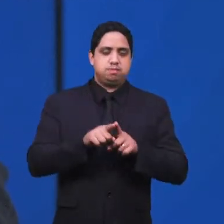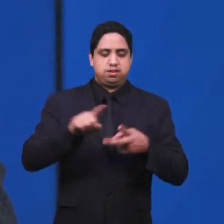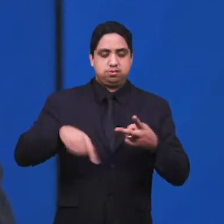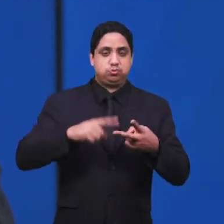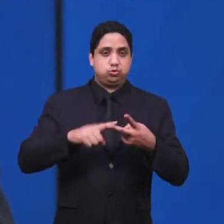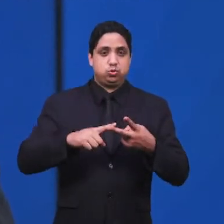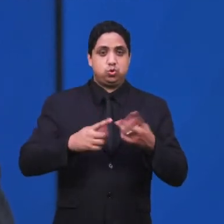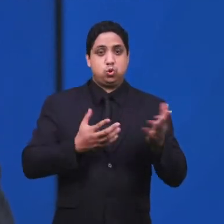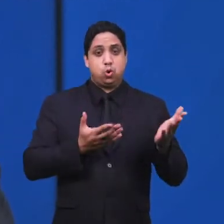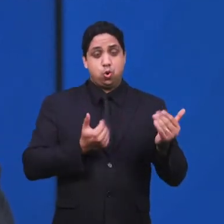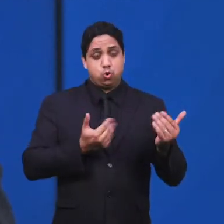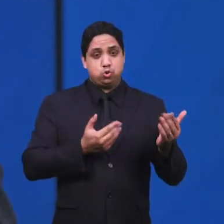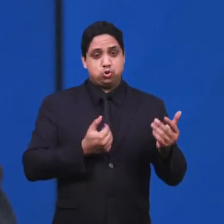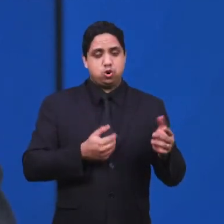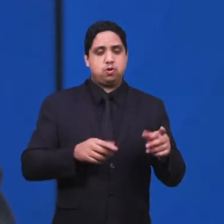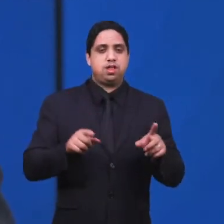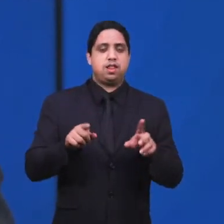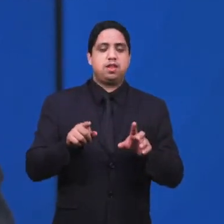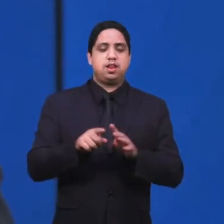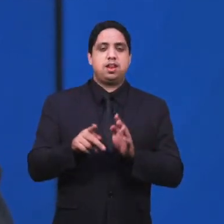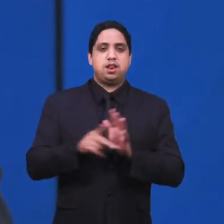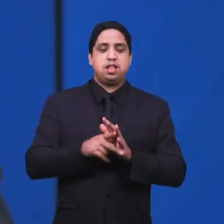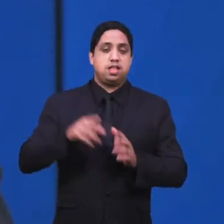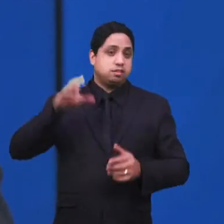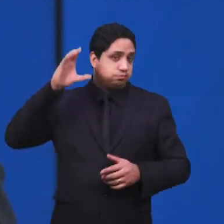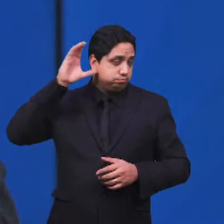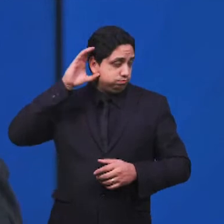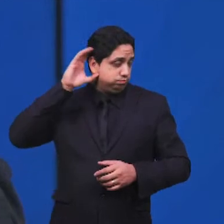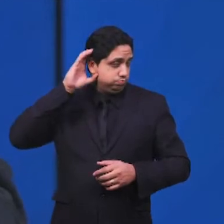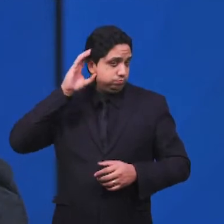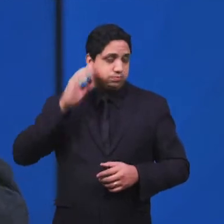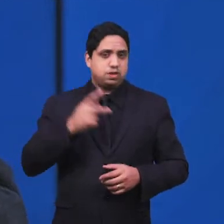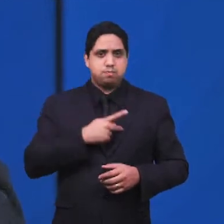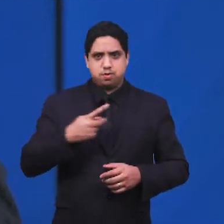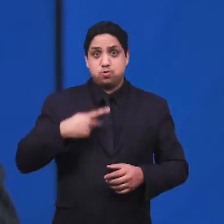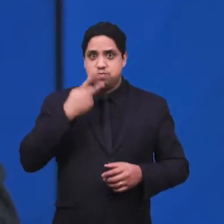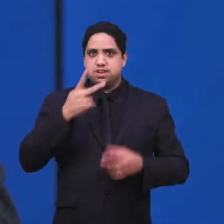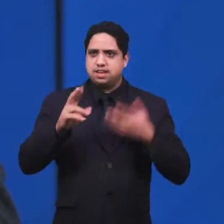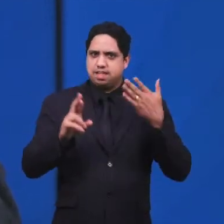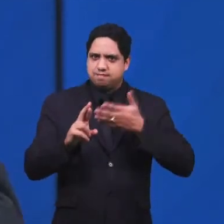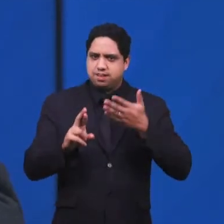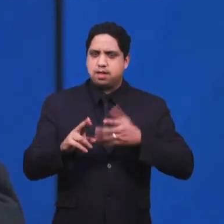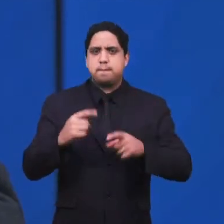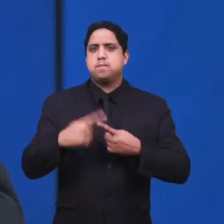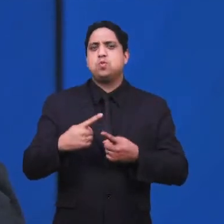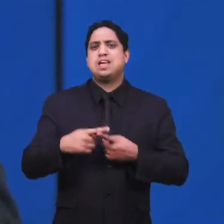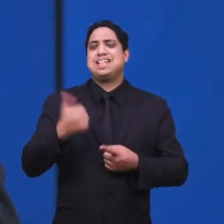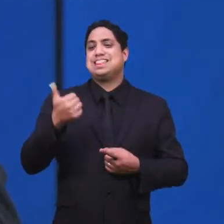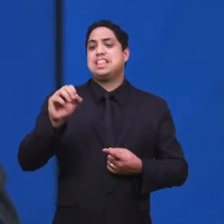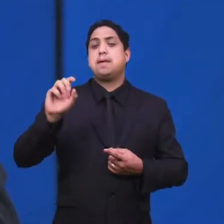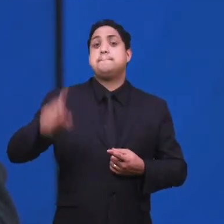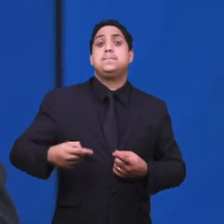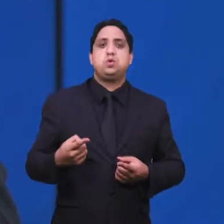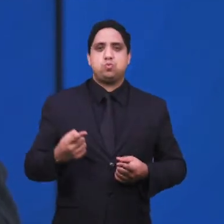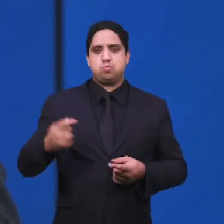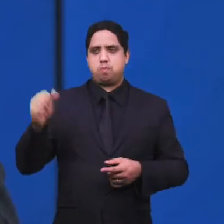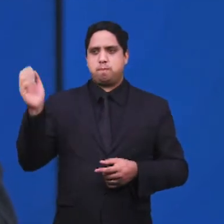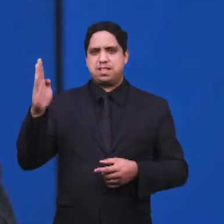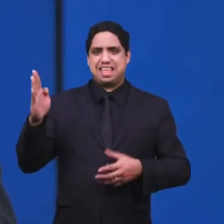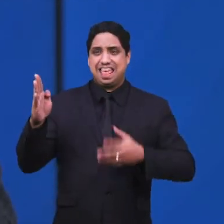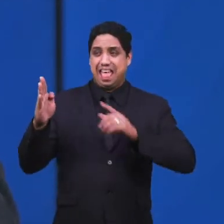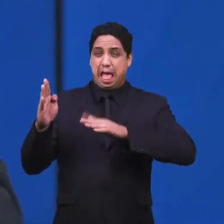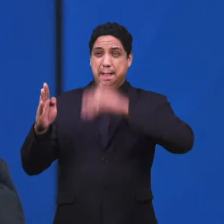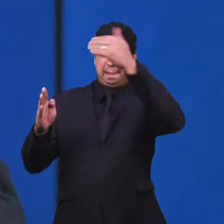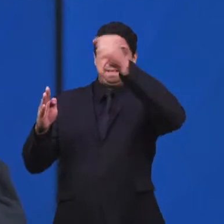Armando falando a respeito da referência, Por que 10.000, bandeira entre 10.000, Relacionado ali